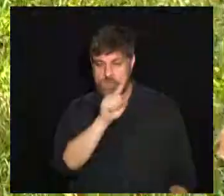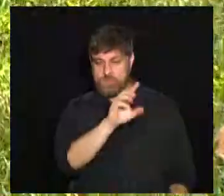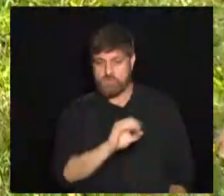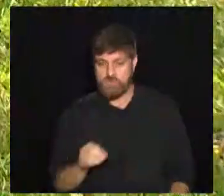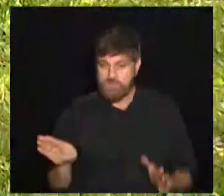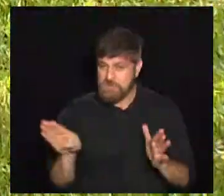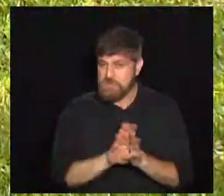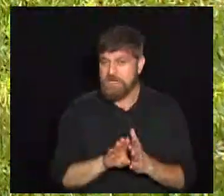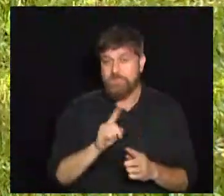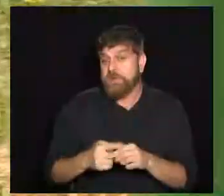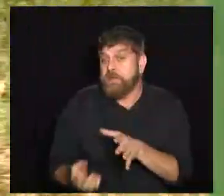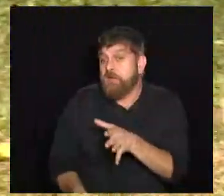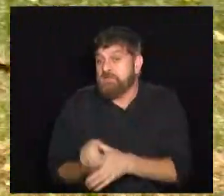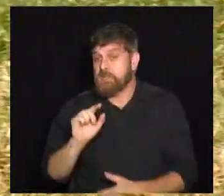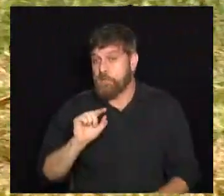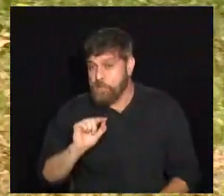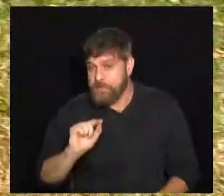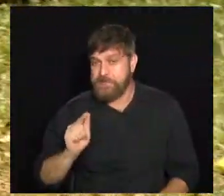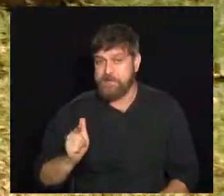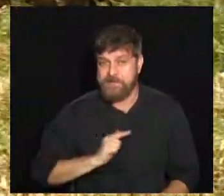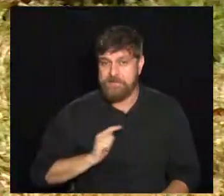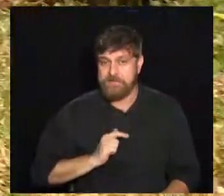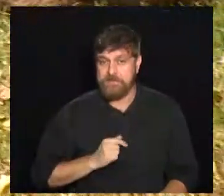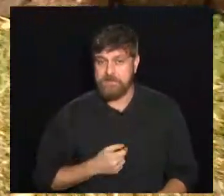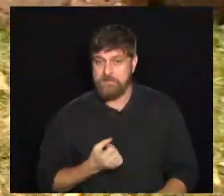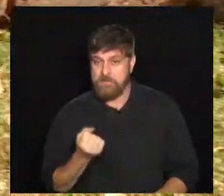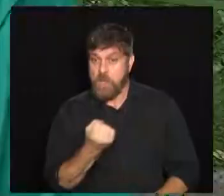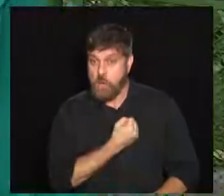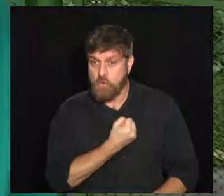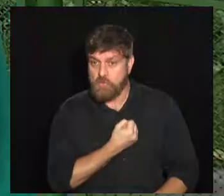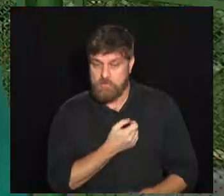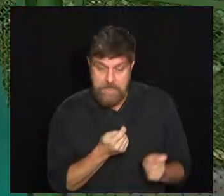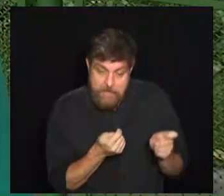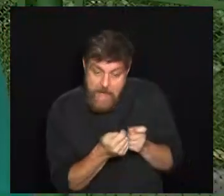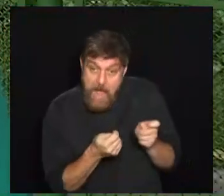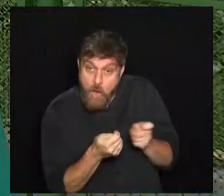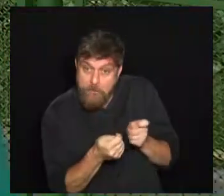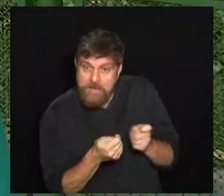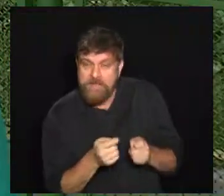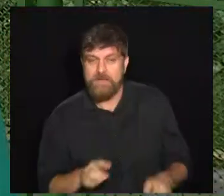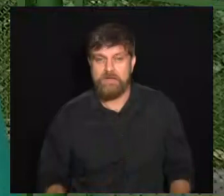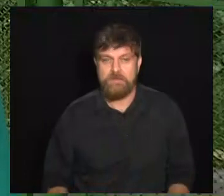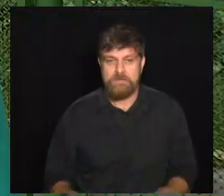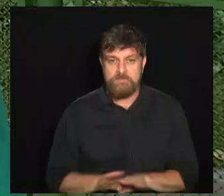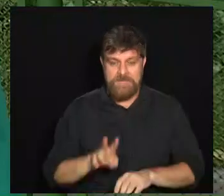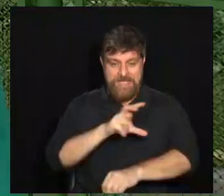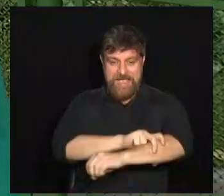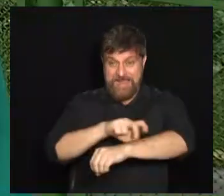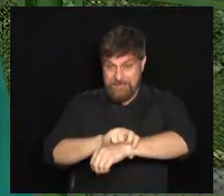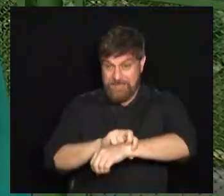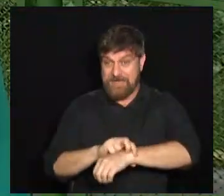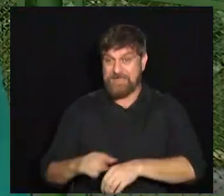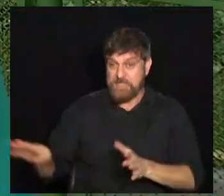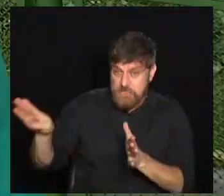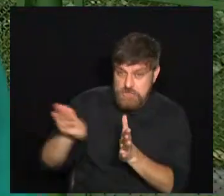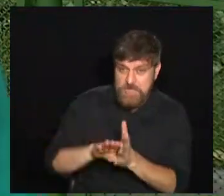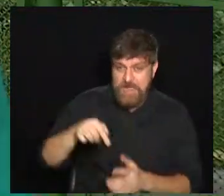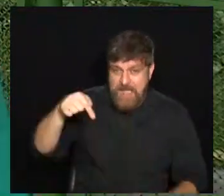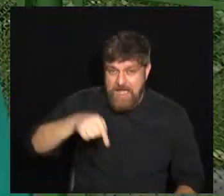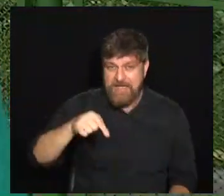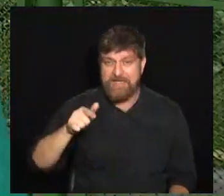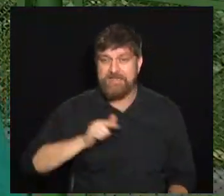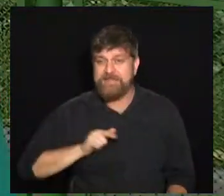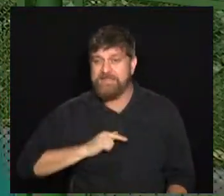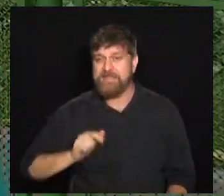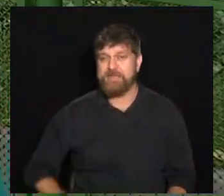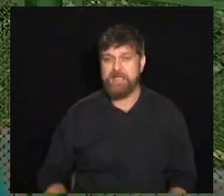por diversos motivos e pelo chip são monitoradas. Por que isso? Carcarás que chegaram normalmente pelo